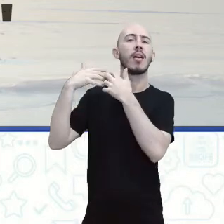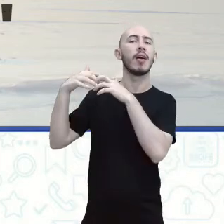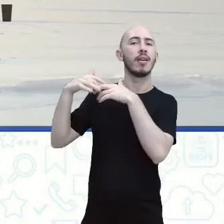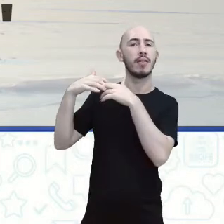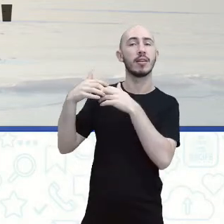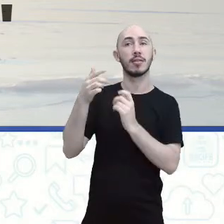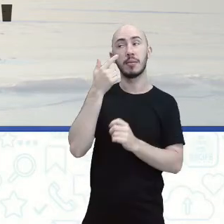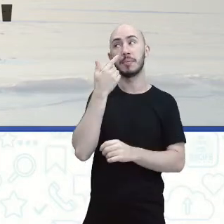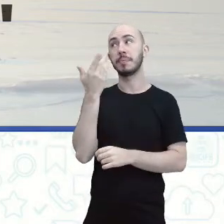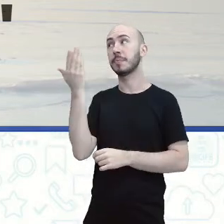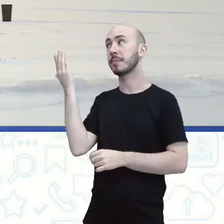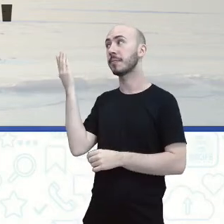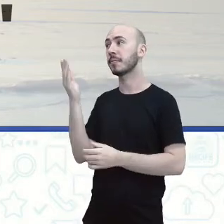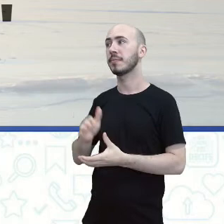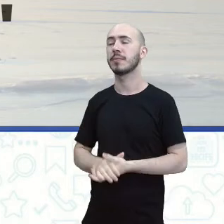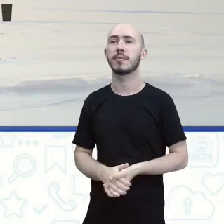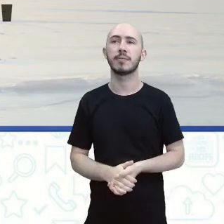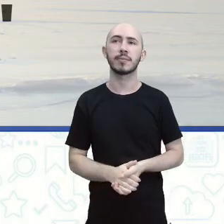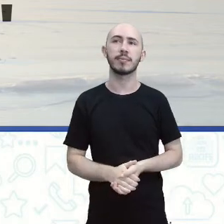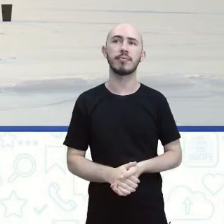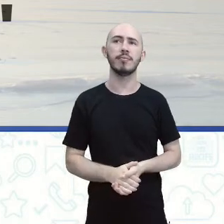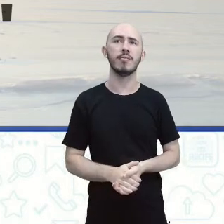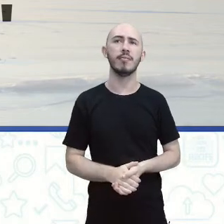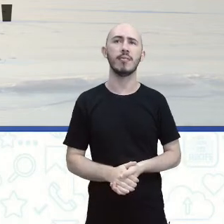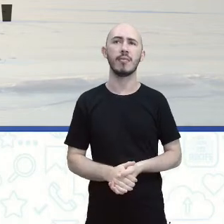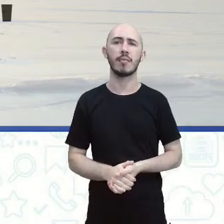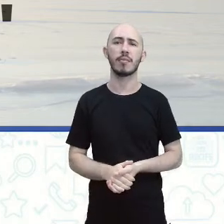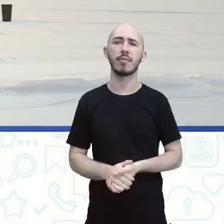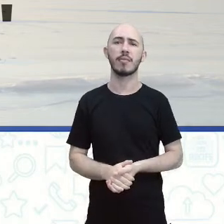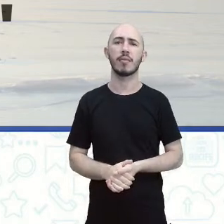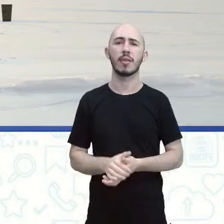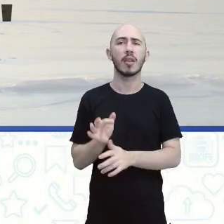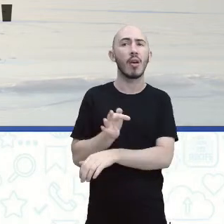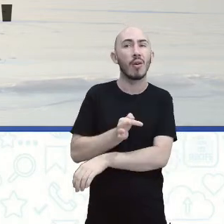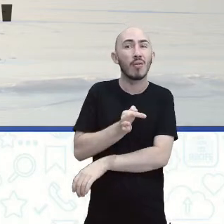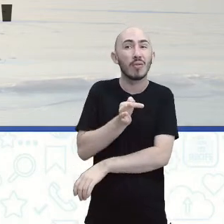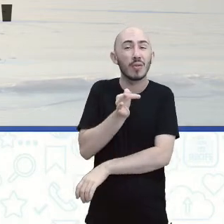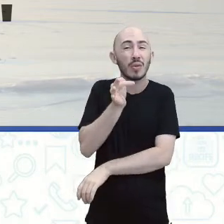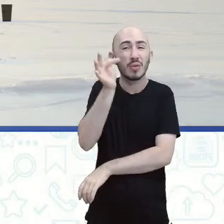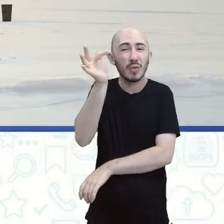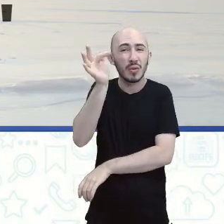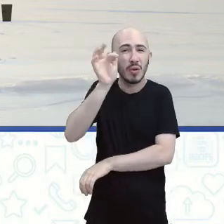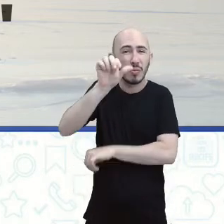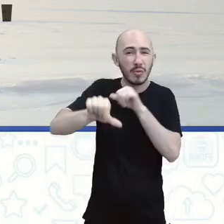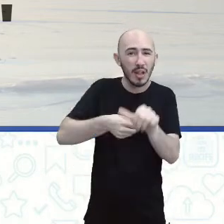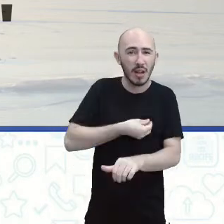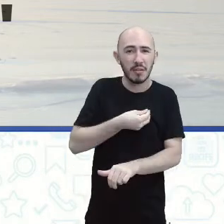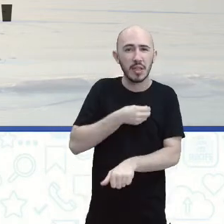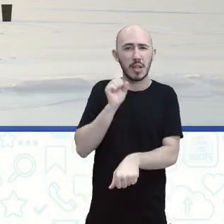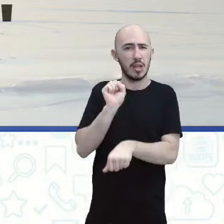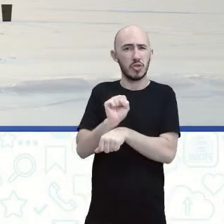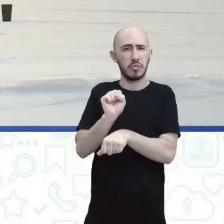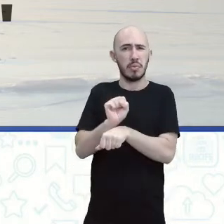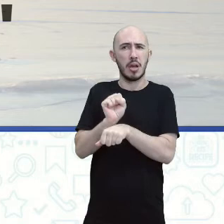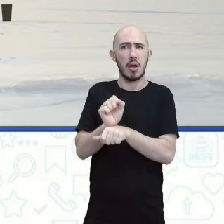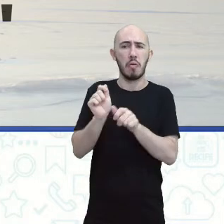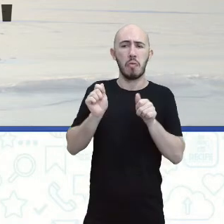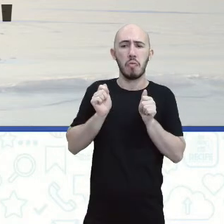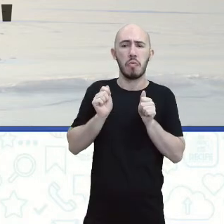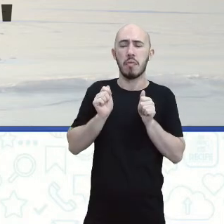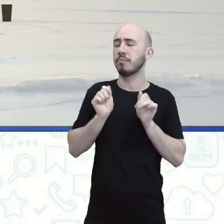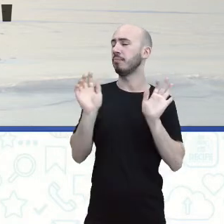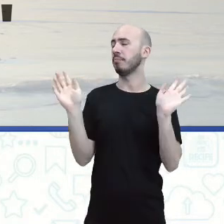acompanha comigo, ó. Não espere o futuro mudar tua vida, porque